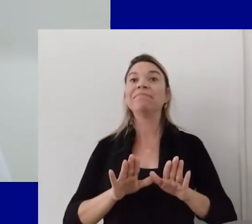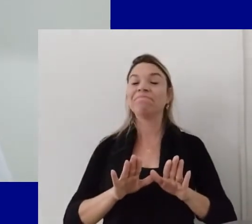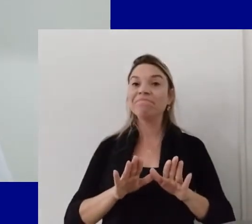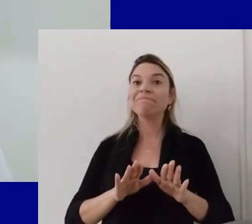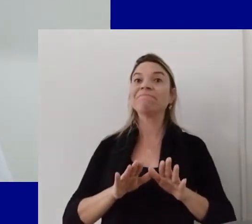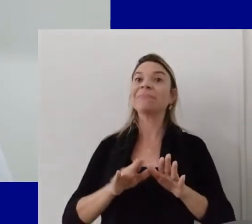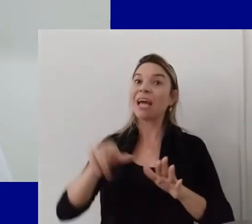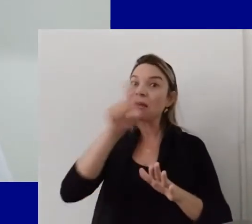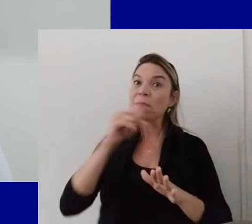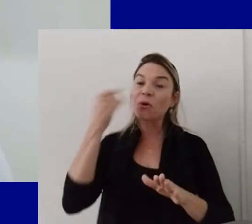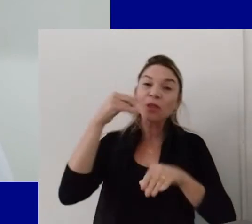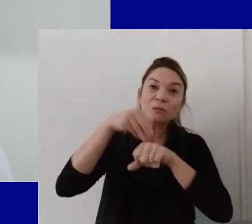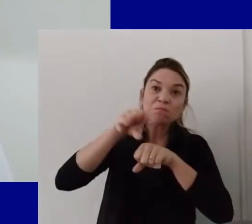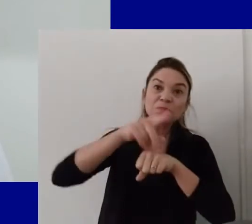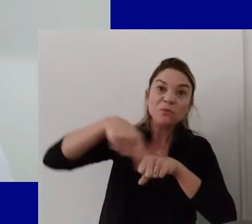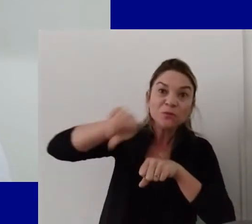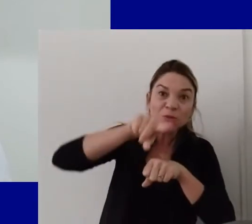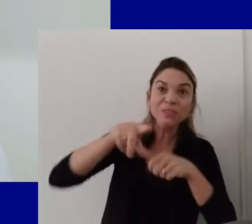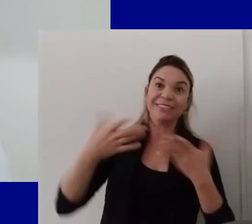na fé cristã.